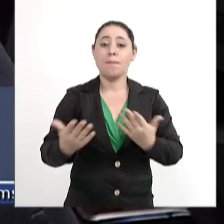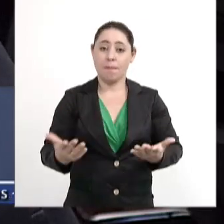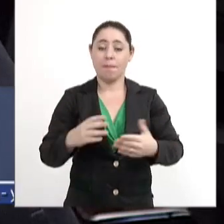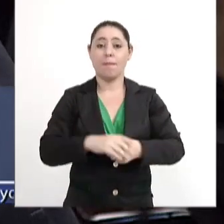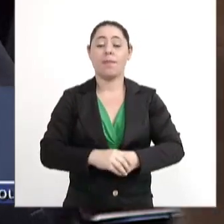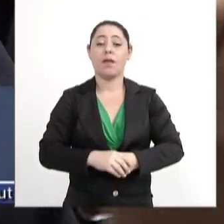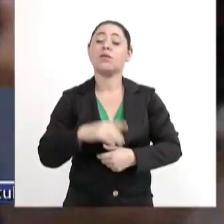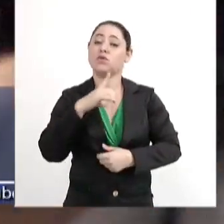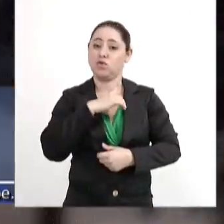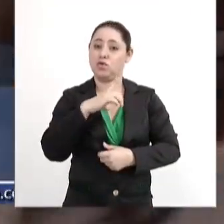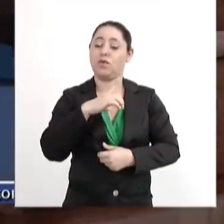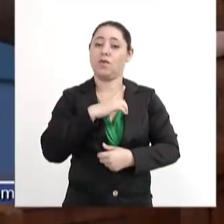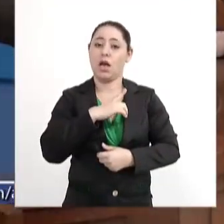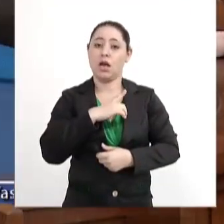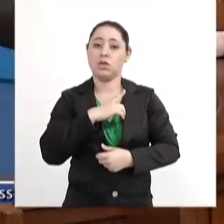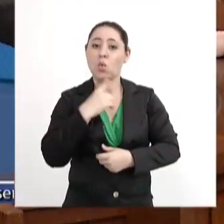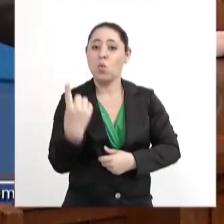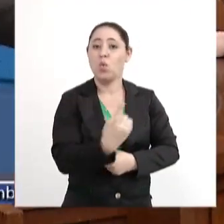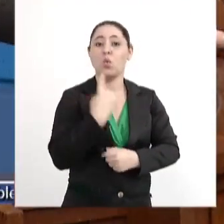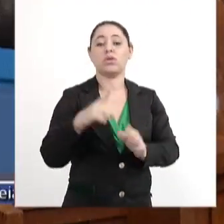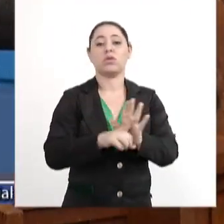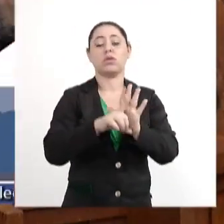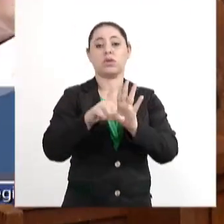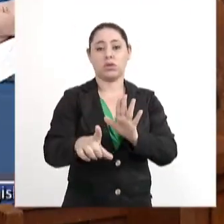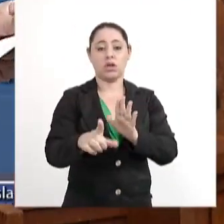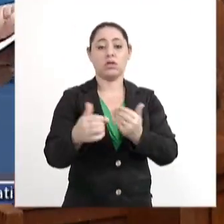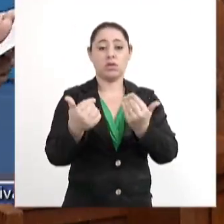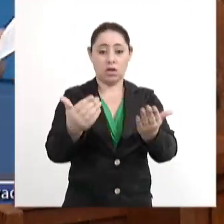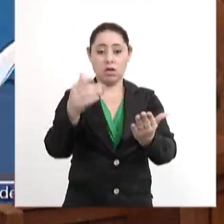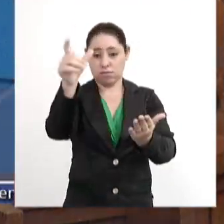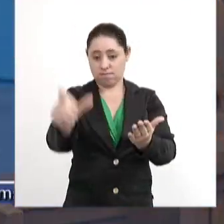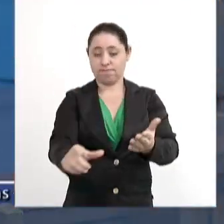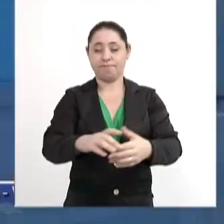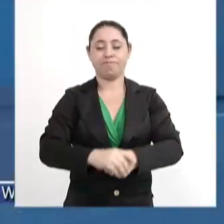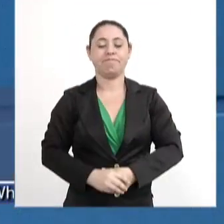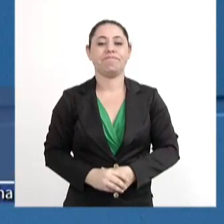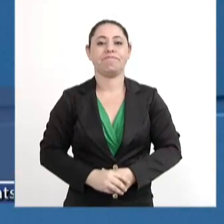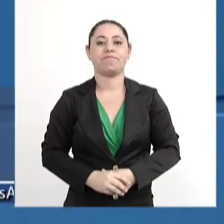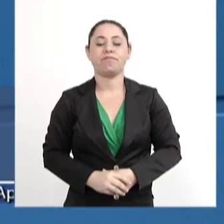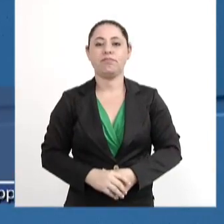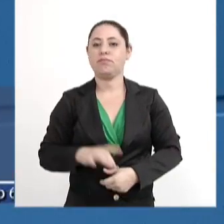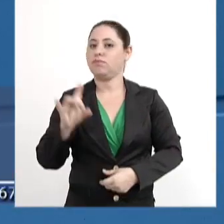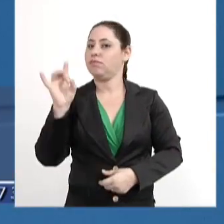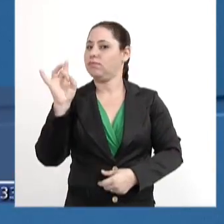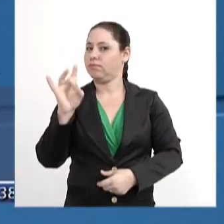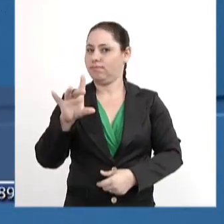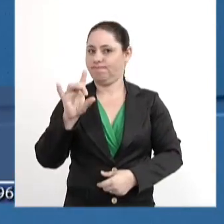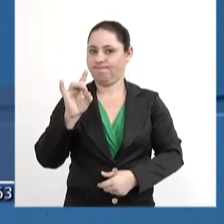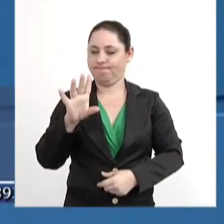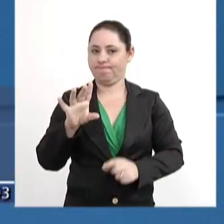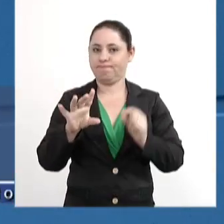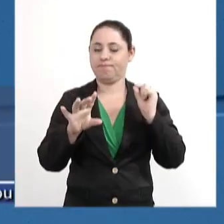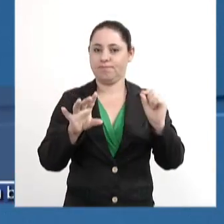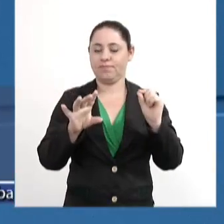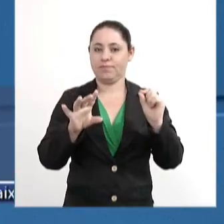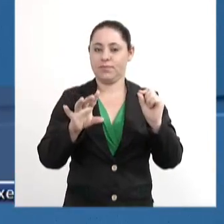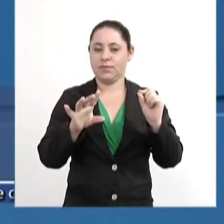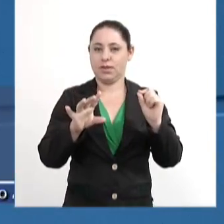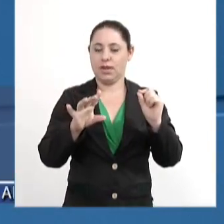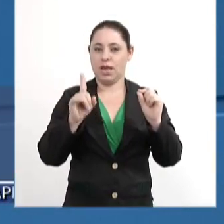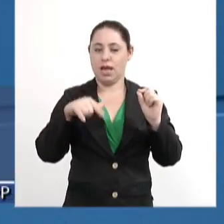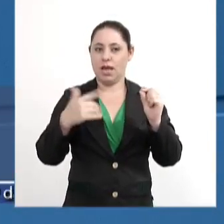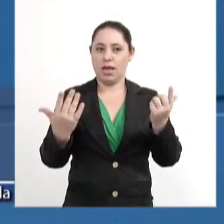maioria, tivesse uma única legislação. Concedo uma parte a Vossa Excelência. Apenas para